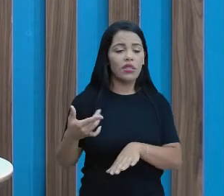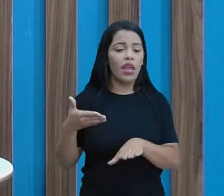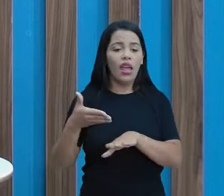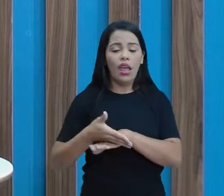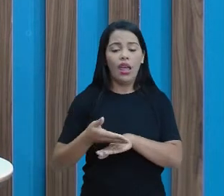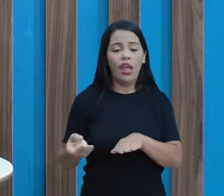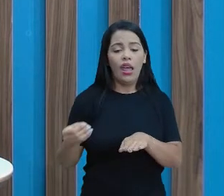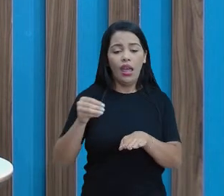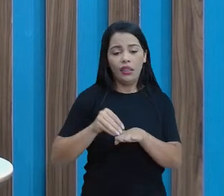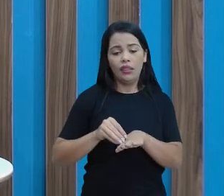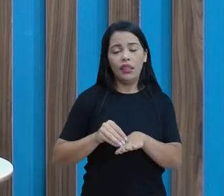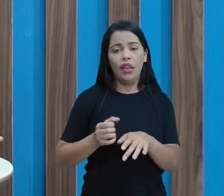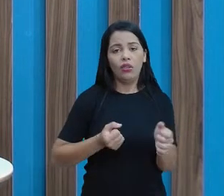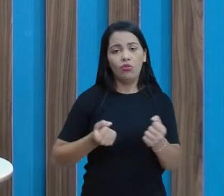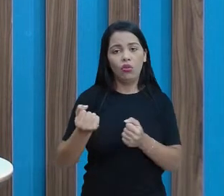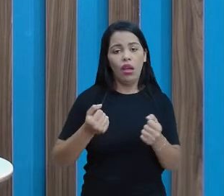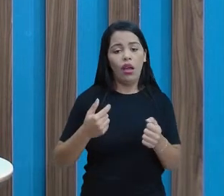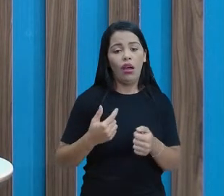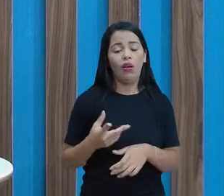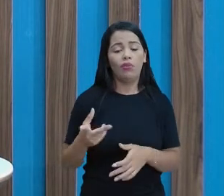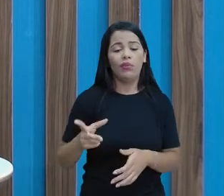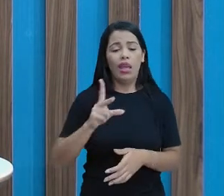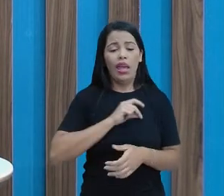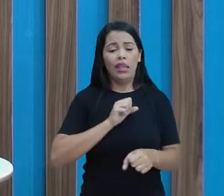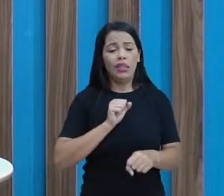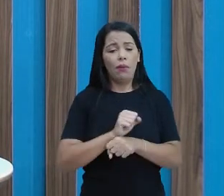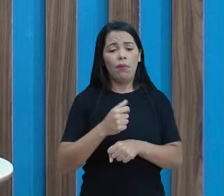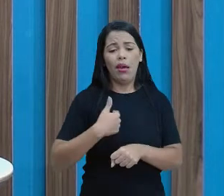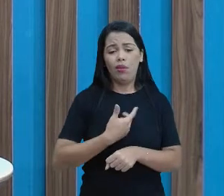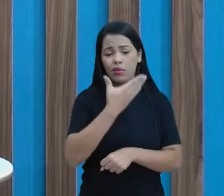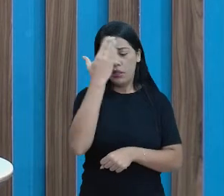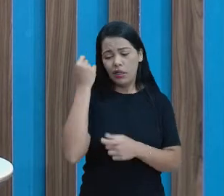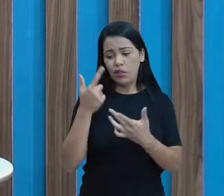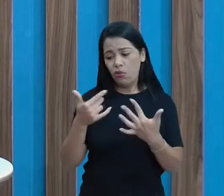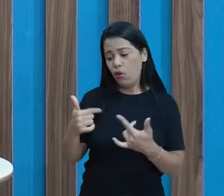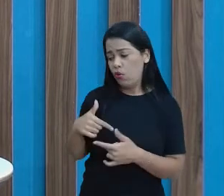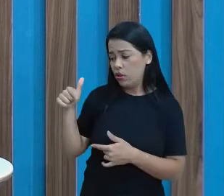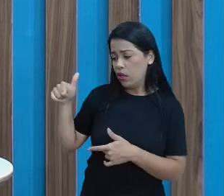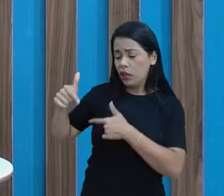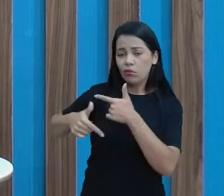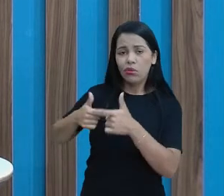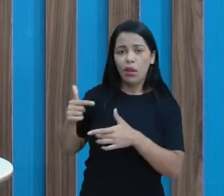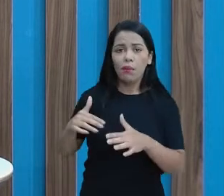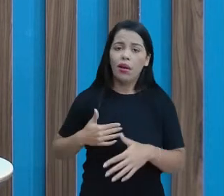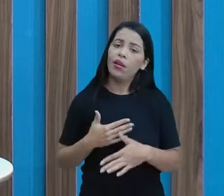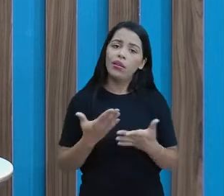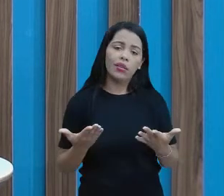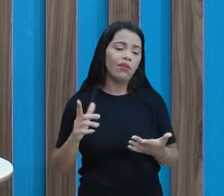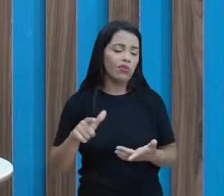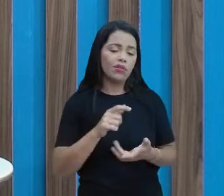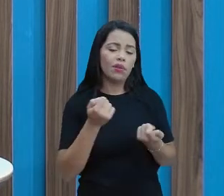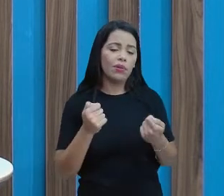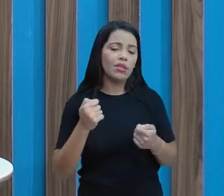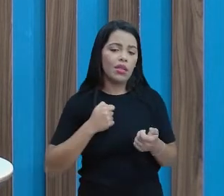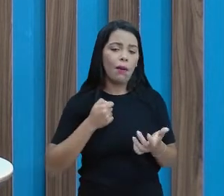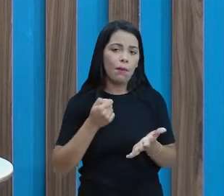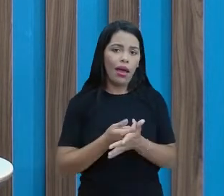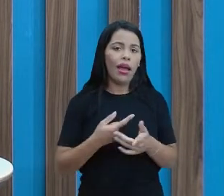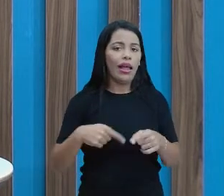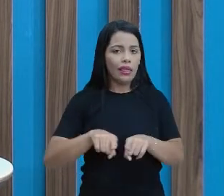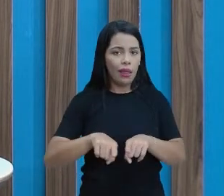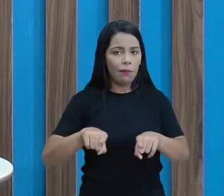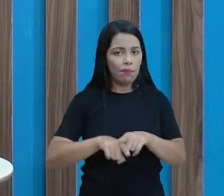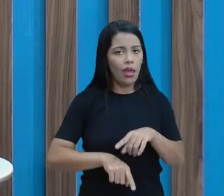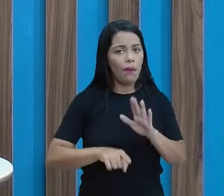assim, eita, para, eu não vou mais não, porque eu esqueci o negócio aqui no trabalho. Já era, você vai ter que pagar uma taxazinha lá, certo? Então, esse